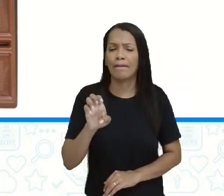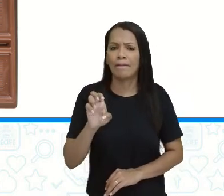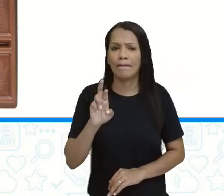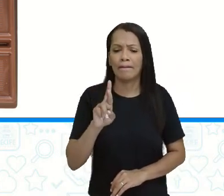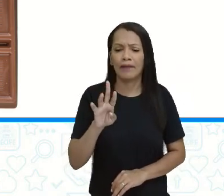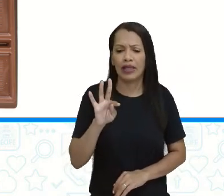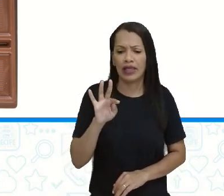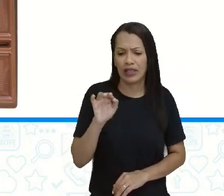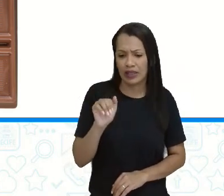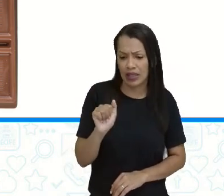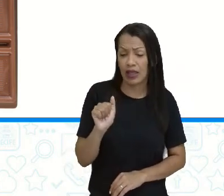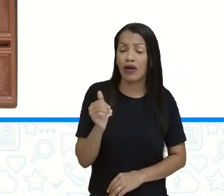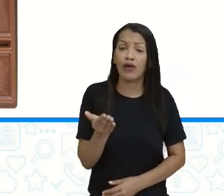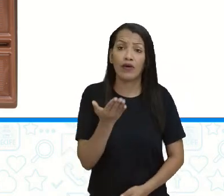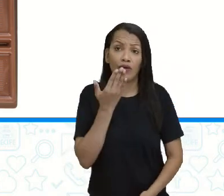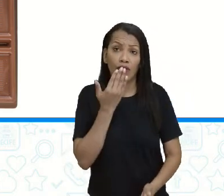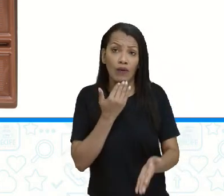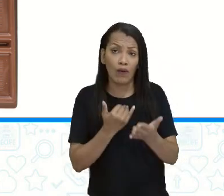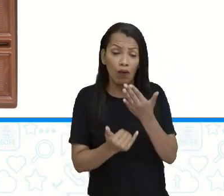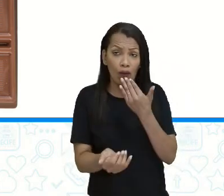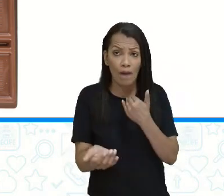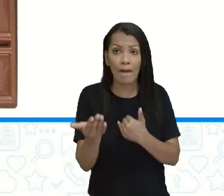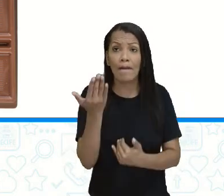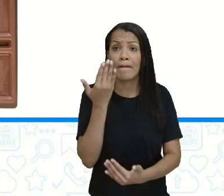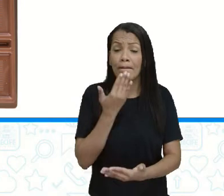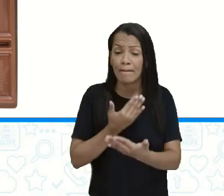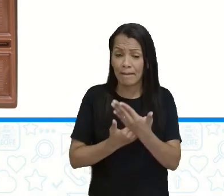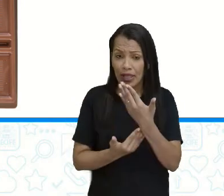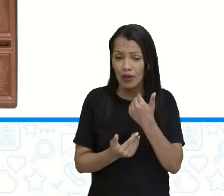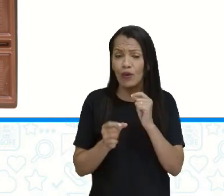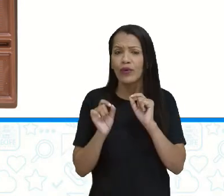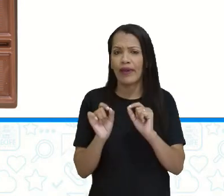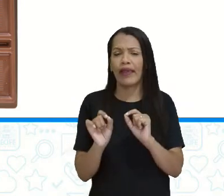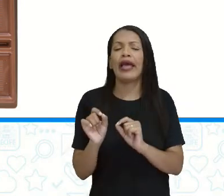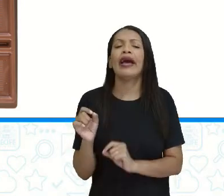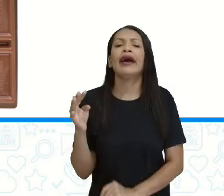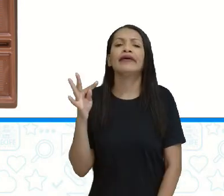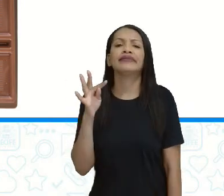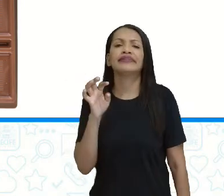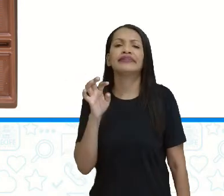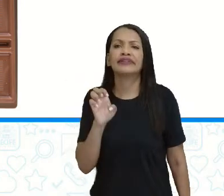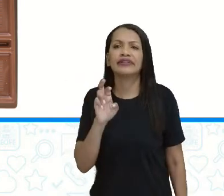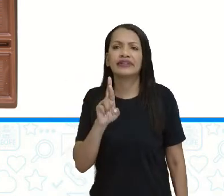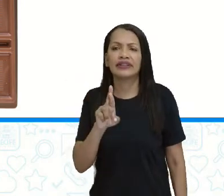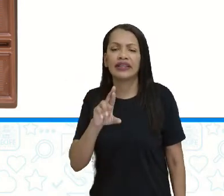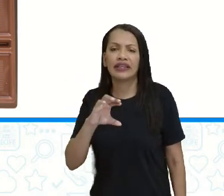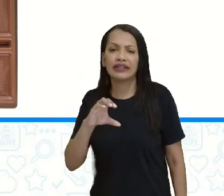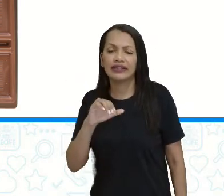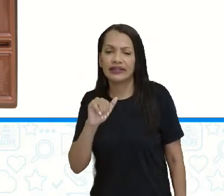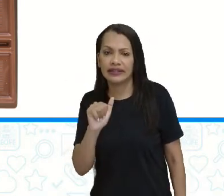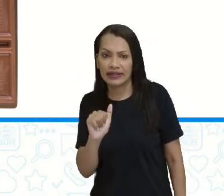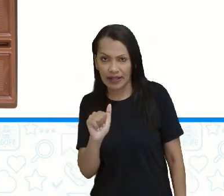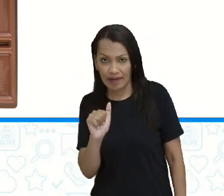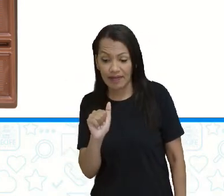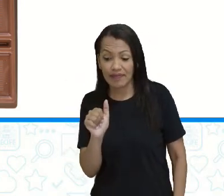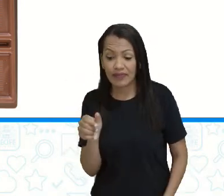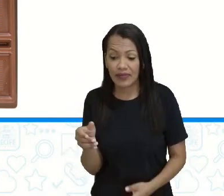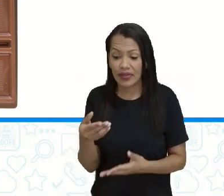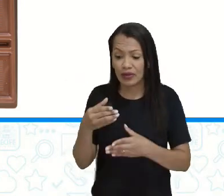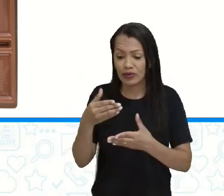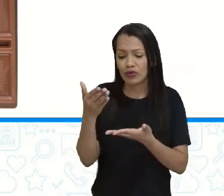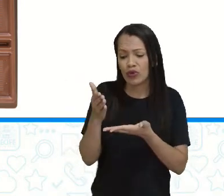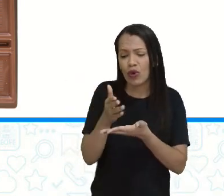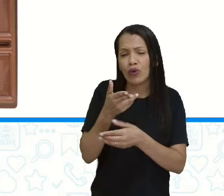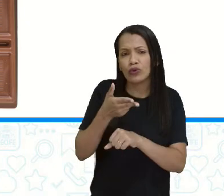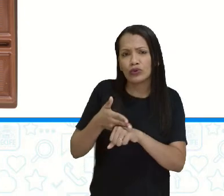de chocolate. Quantos tabletes ela comeu? Quantos tabletezinhos desse aí do chocolate ela comeu?